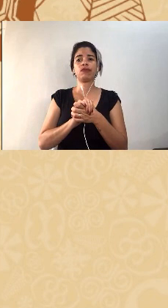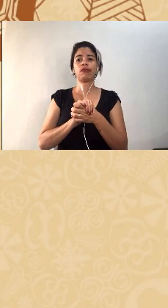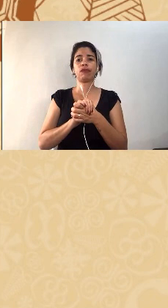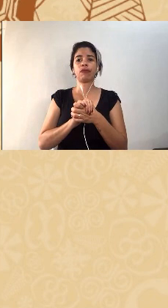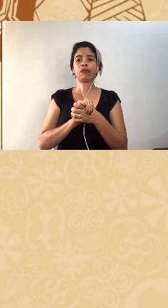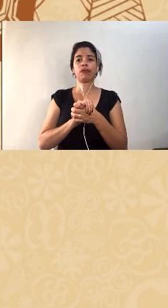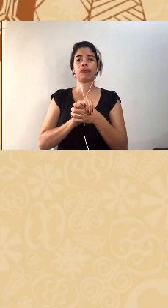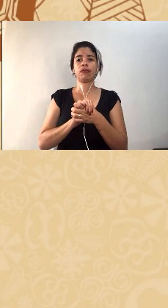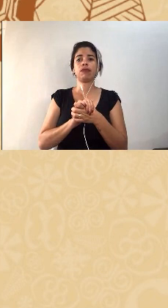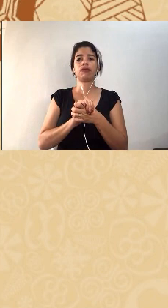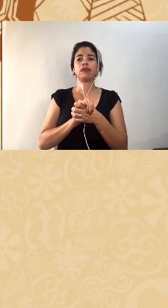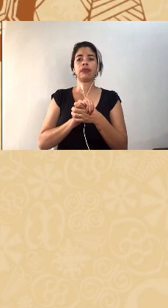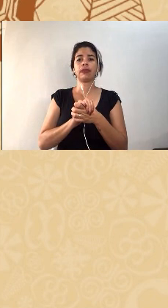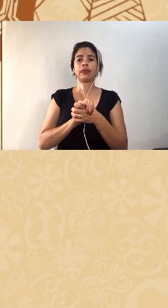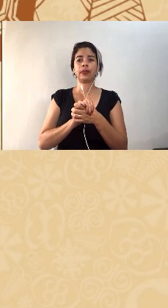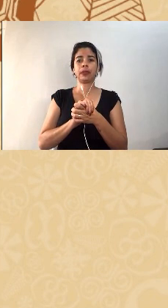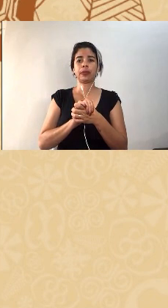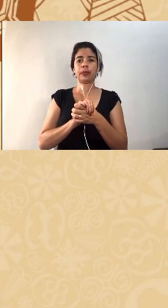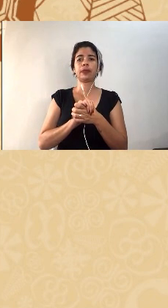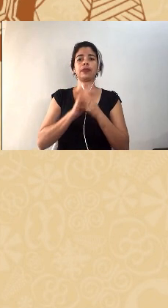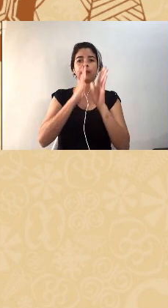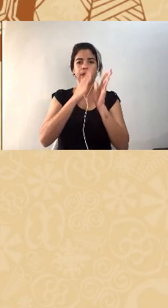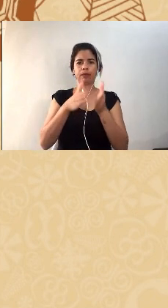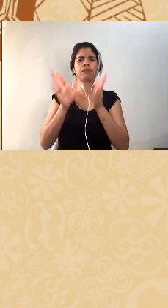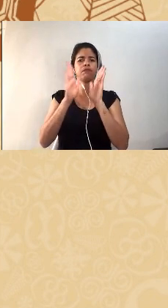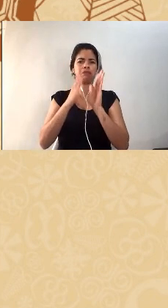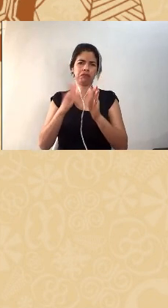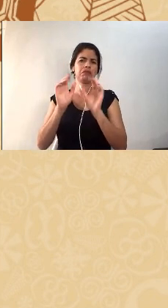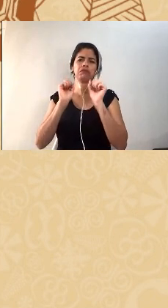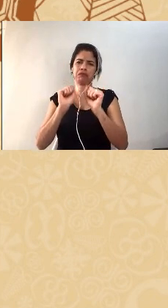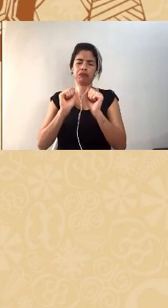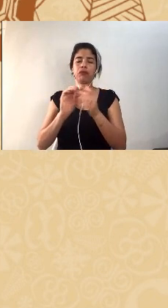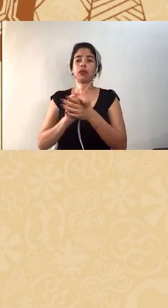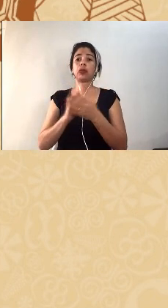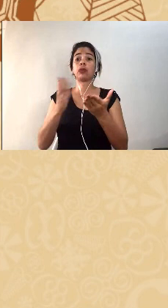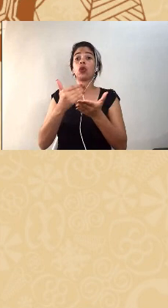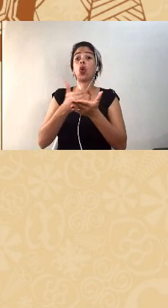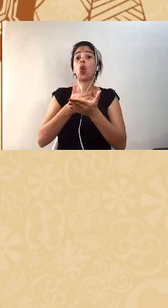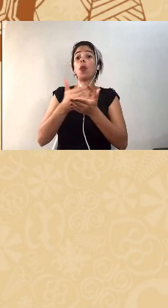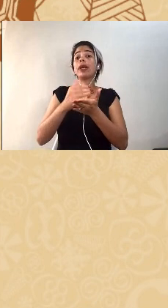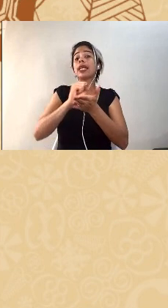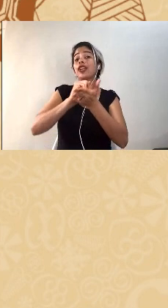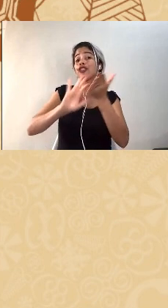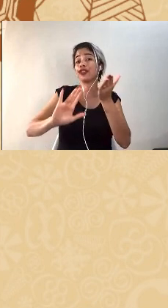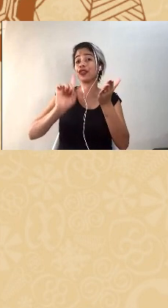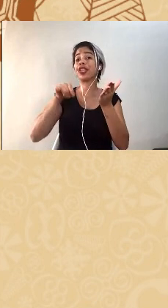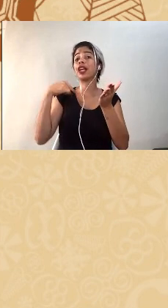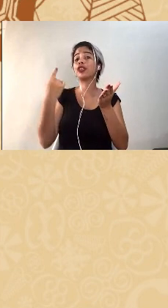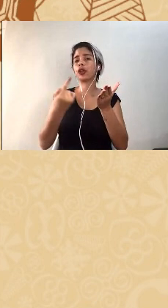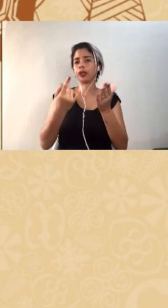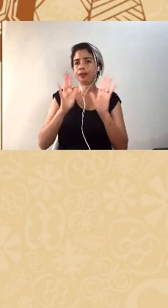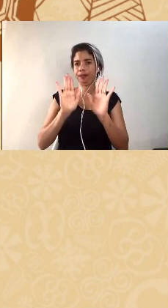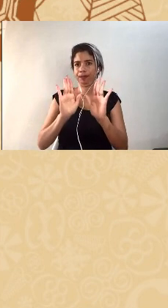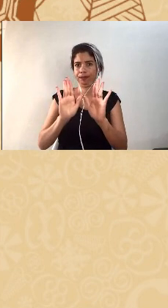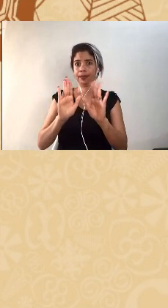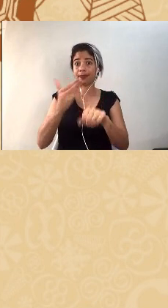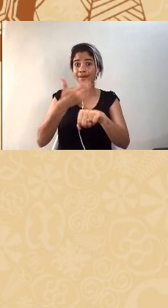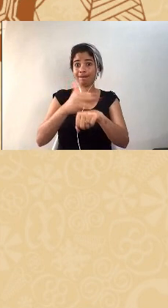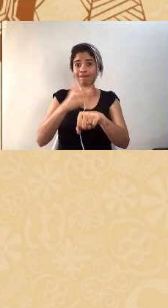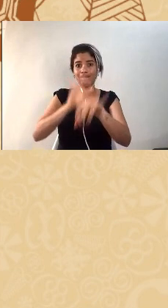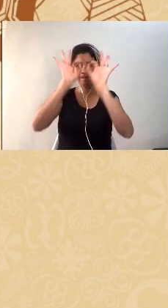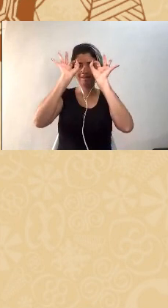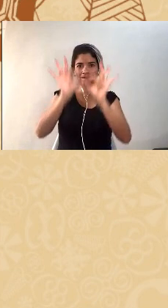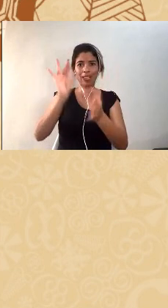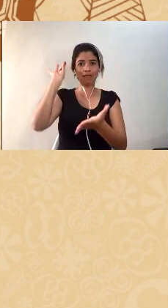pode passar também. Vamos começar agora a nossa atividade concreta.